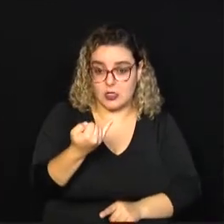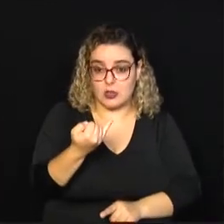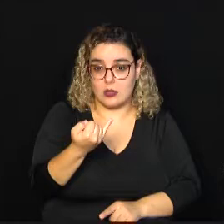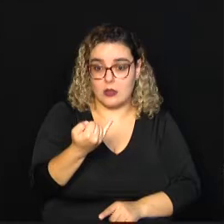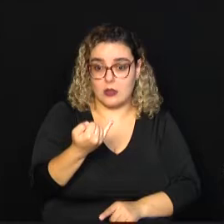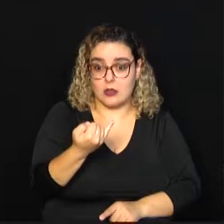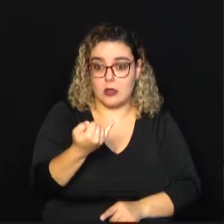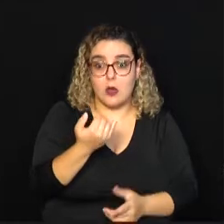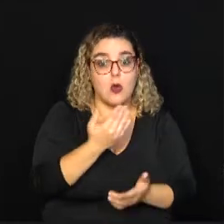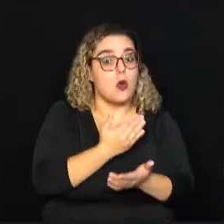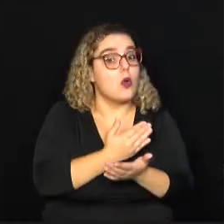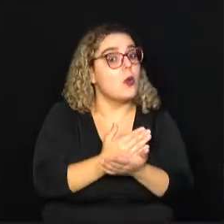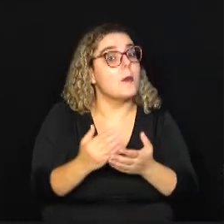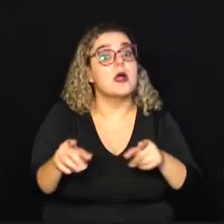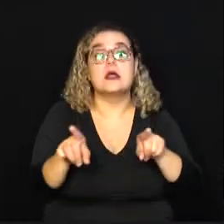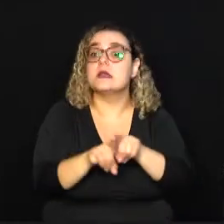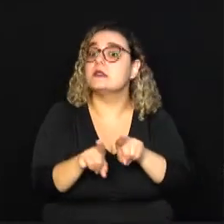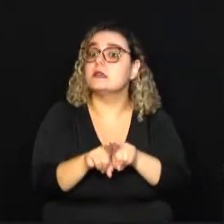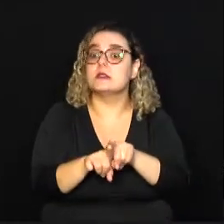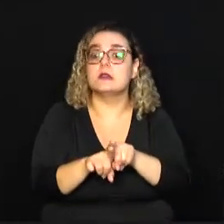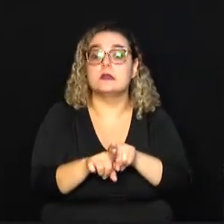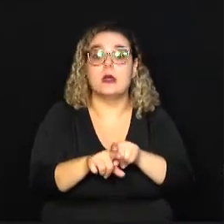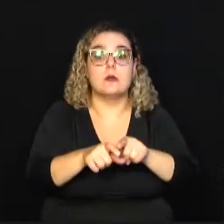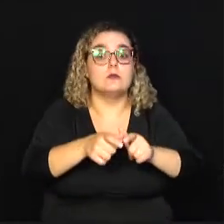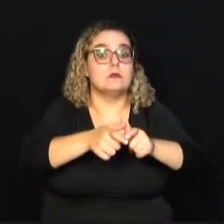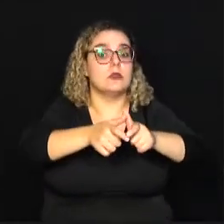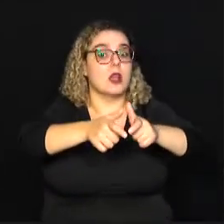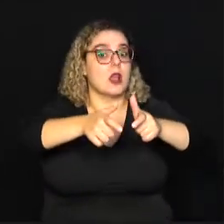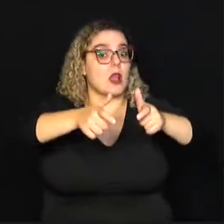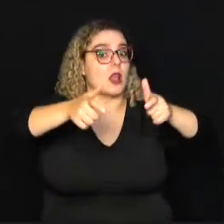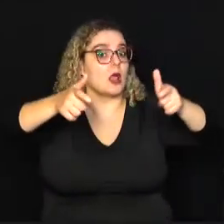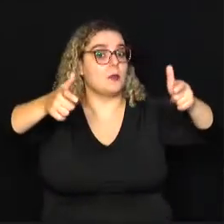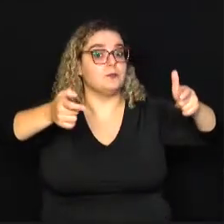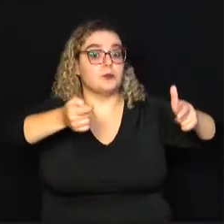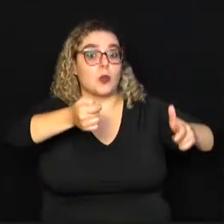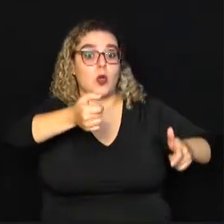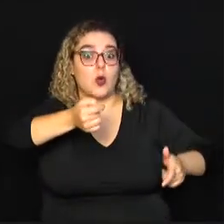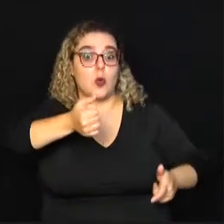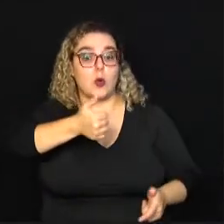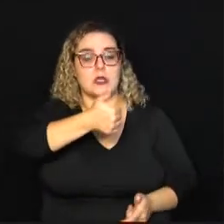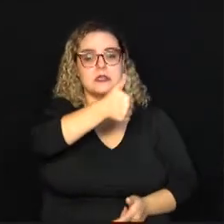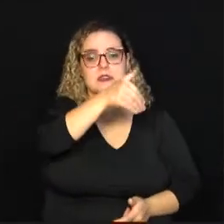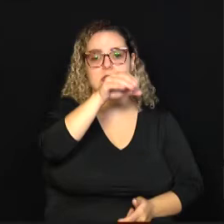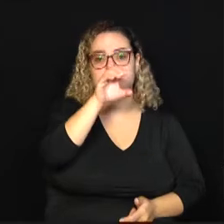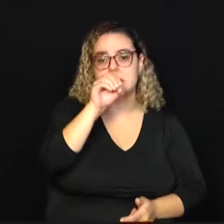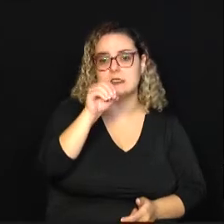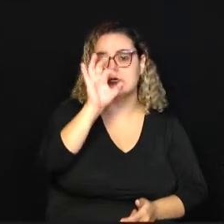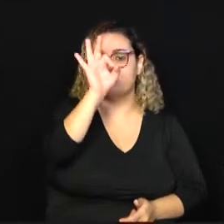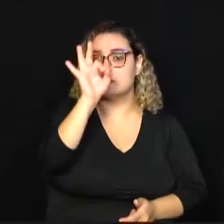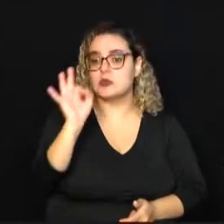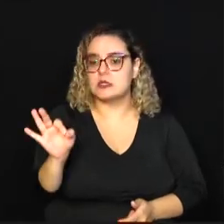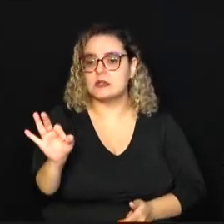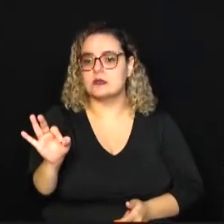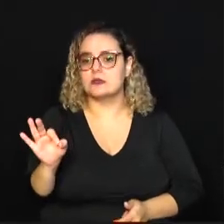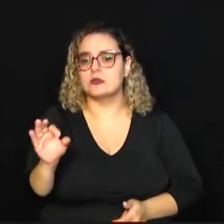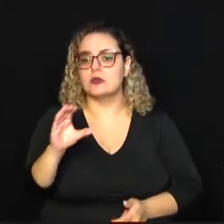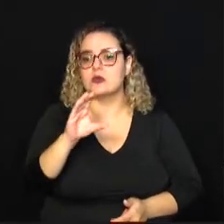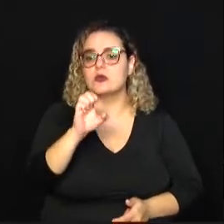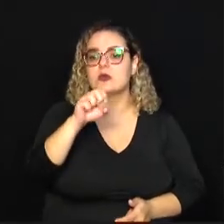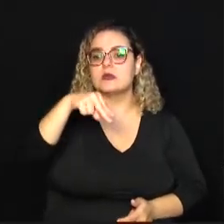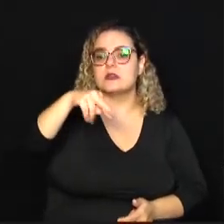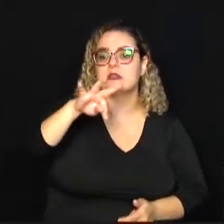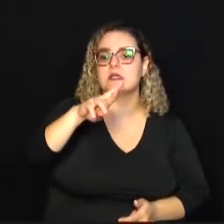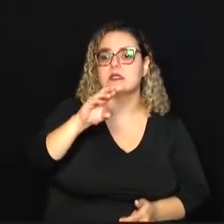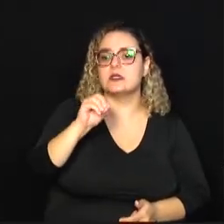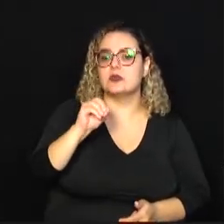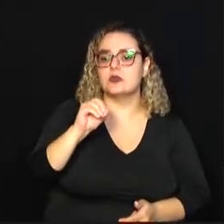passa a corresponder também pela maioria absoluta, praticamente 100%, ou quase 100% dos casos na região centro-oeste. Agora, aqui,